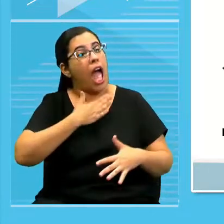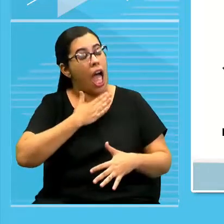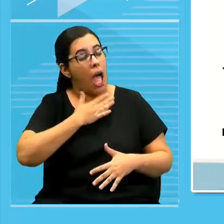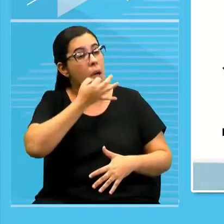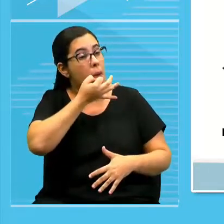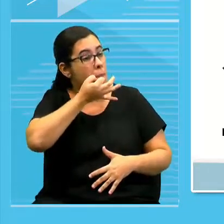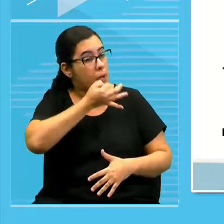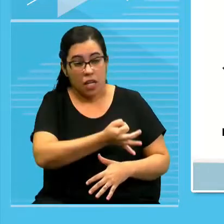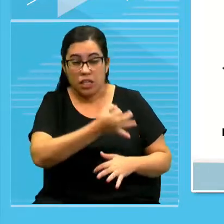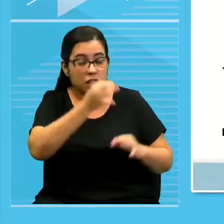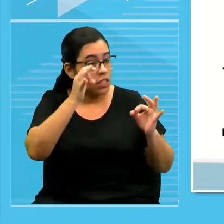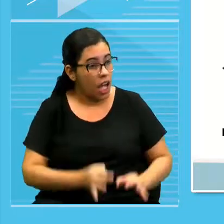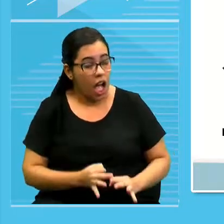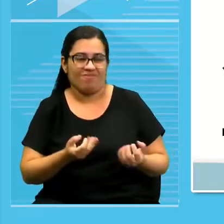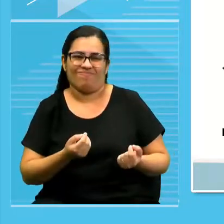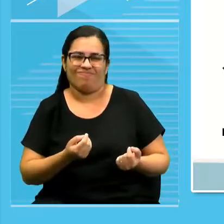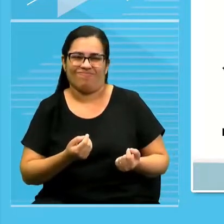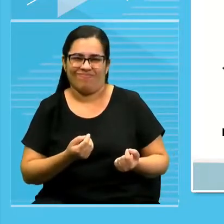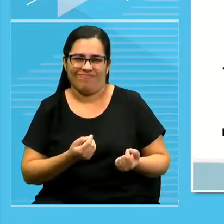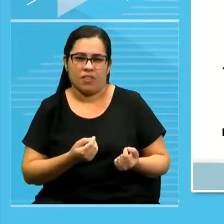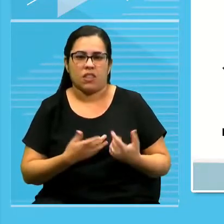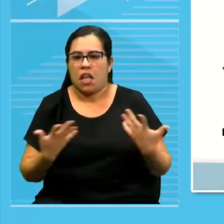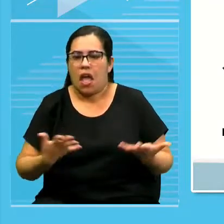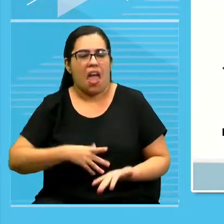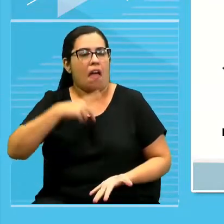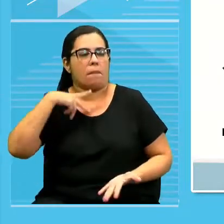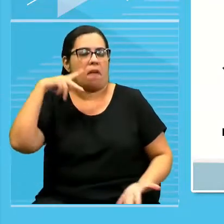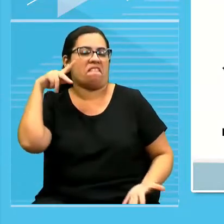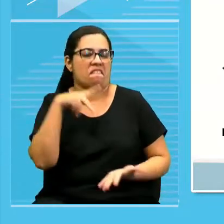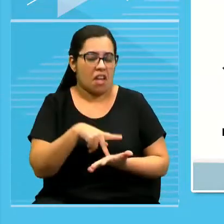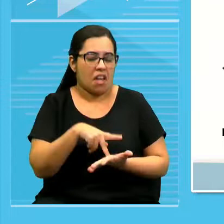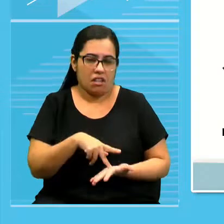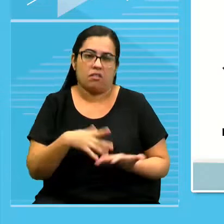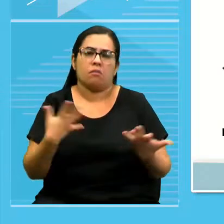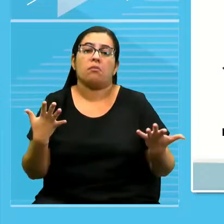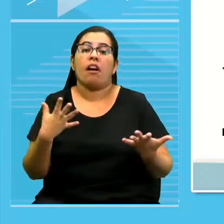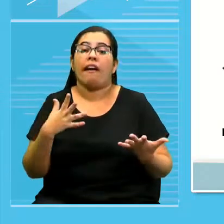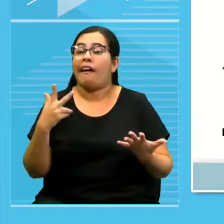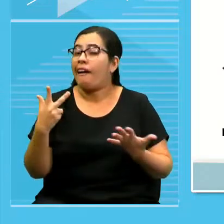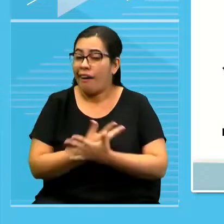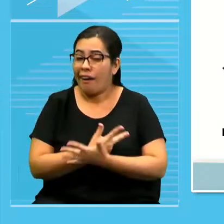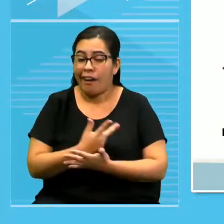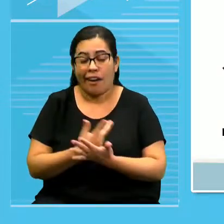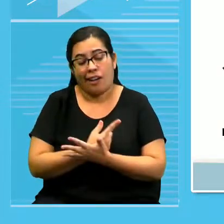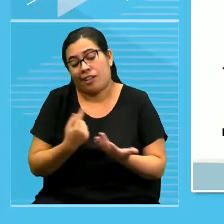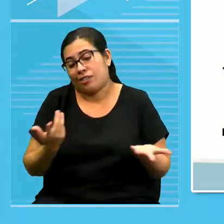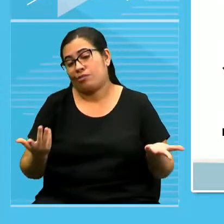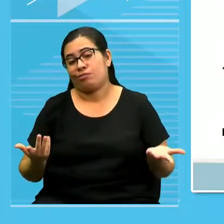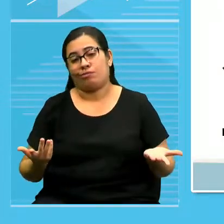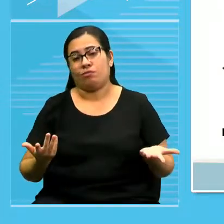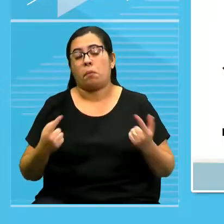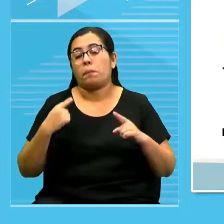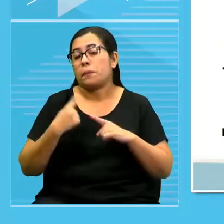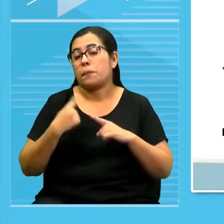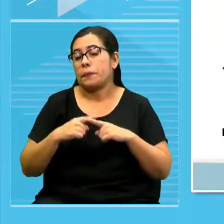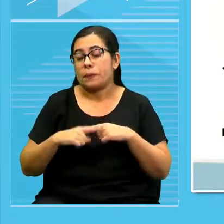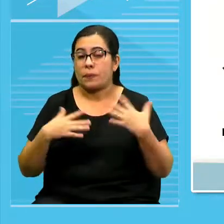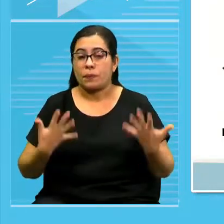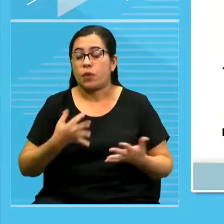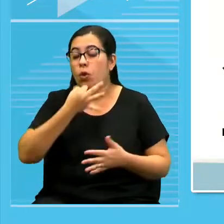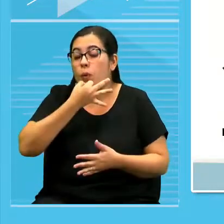que a opinião dela é a correta é a única verdadeira e o erro gente está injustamente aí porque